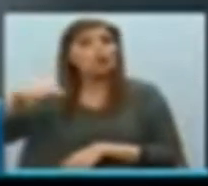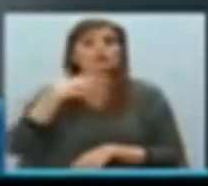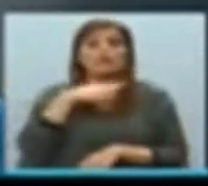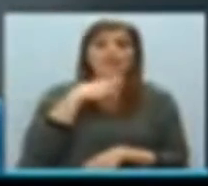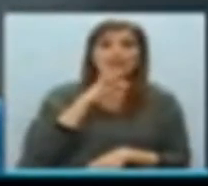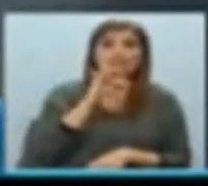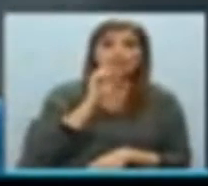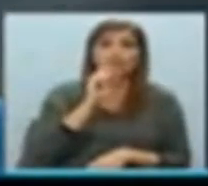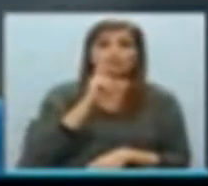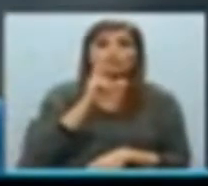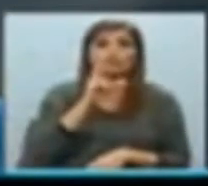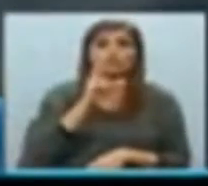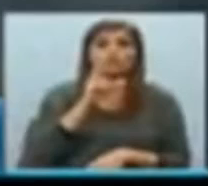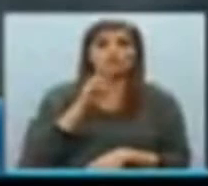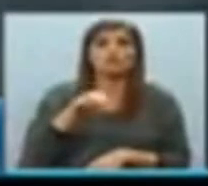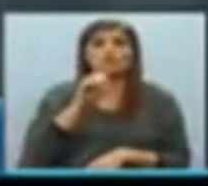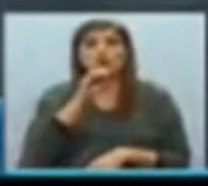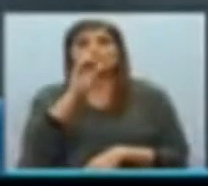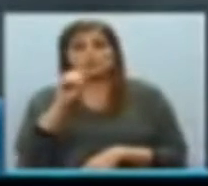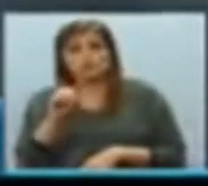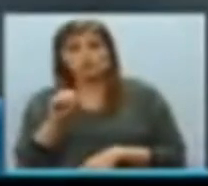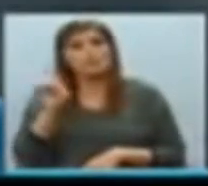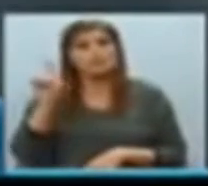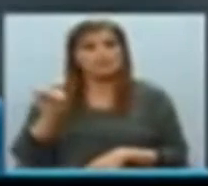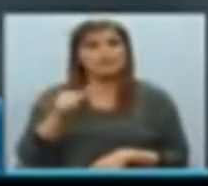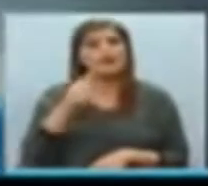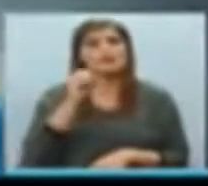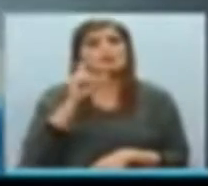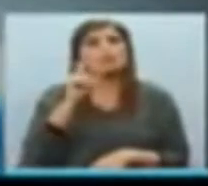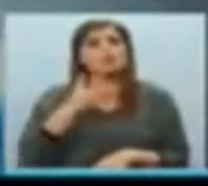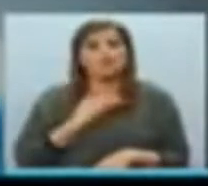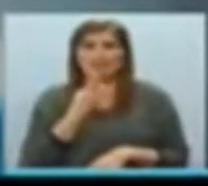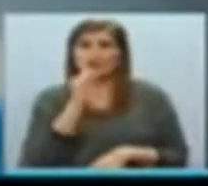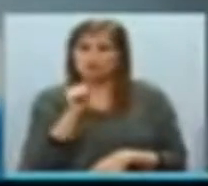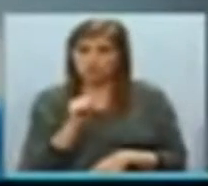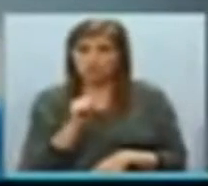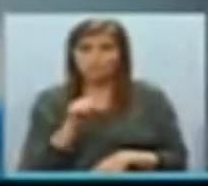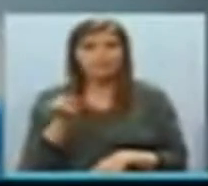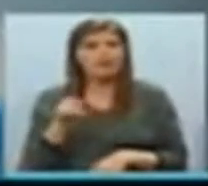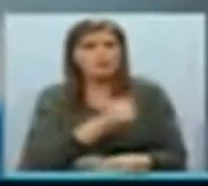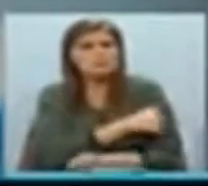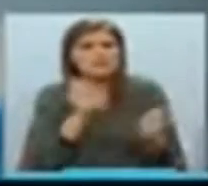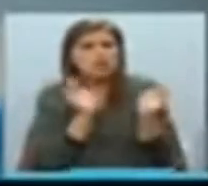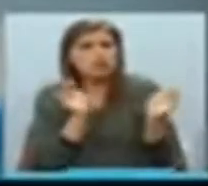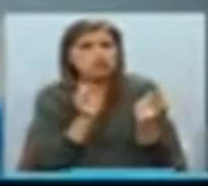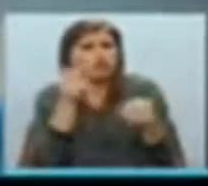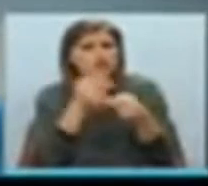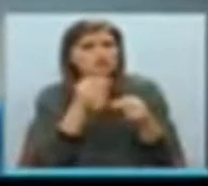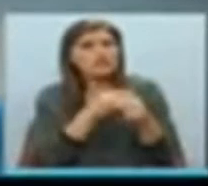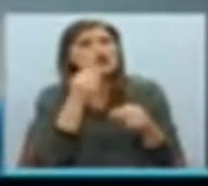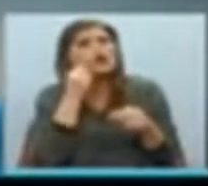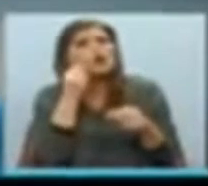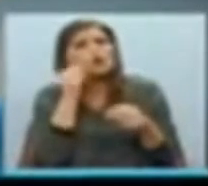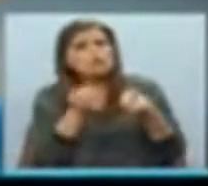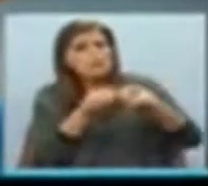e em bordéus e bayonne né e aí incrível que era uma cidadezinha pequena na fronteira e como ela é show